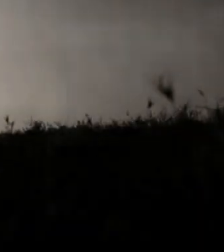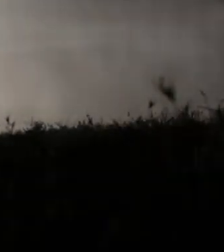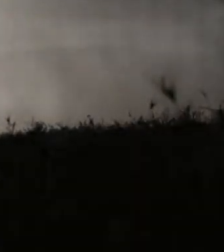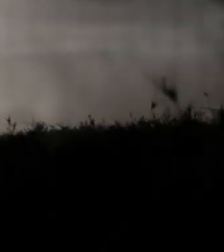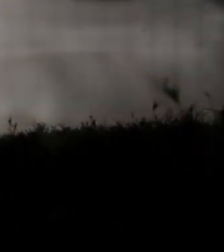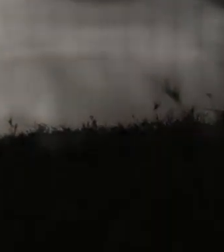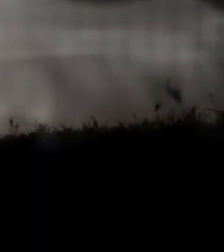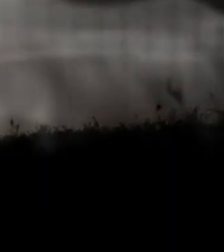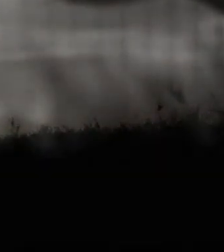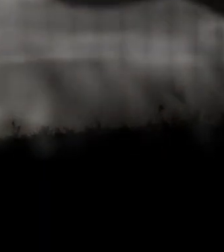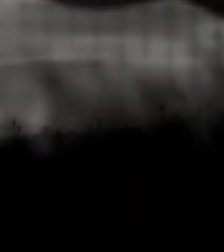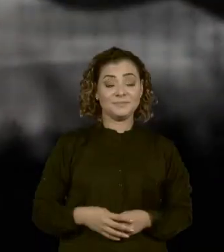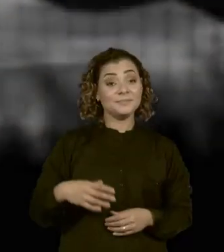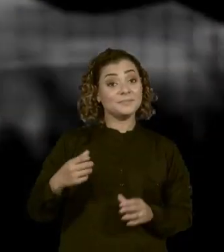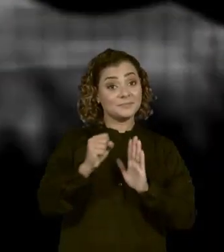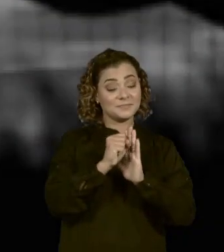gente preparou para você.